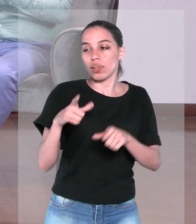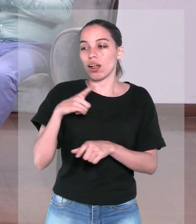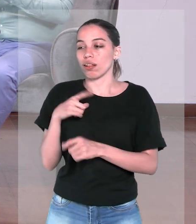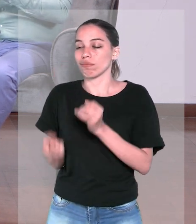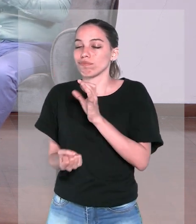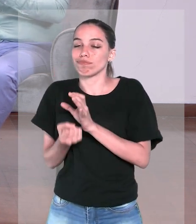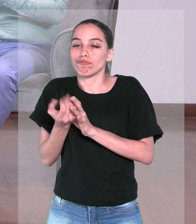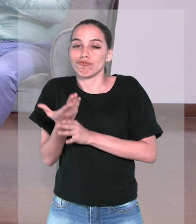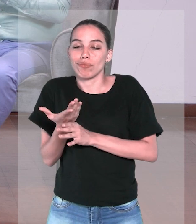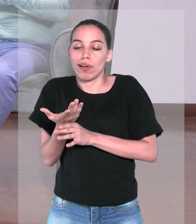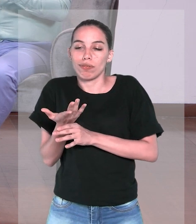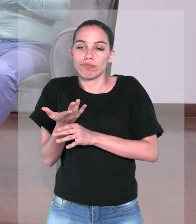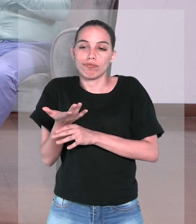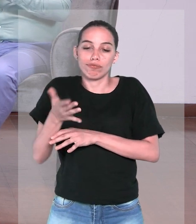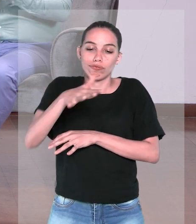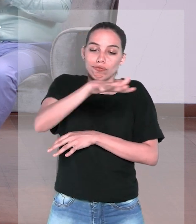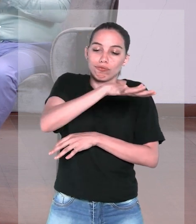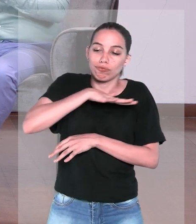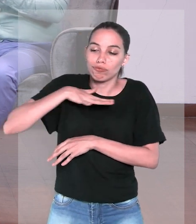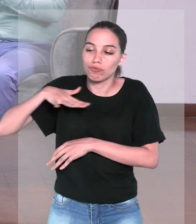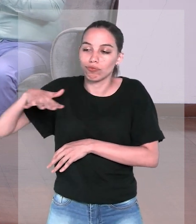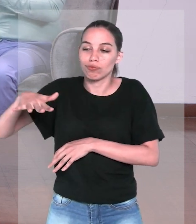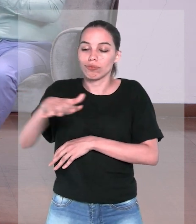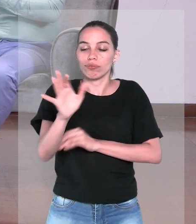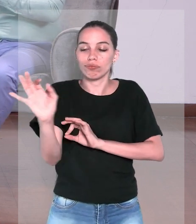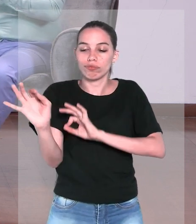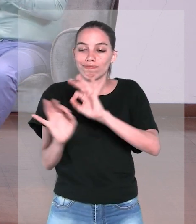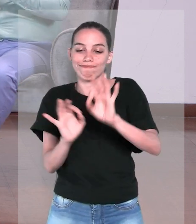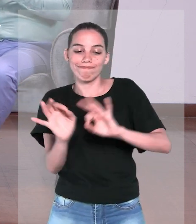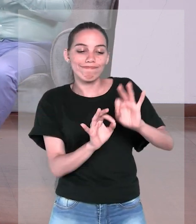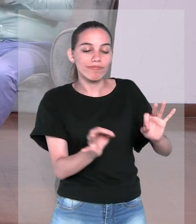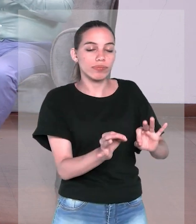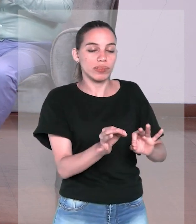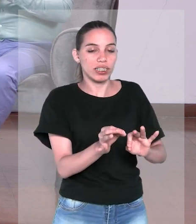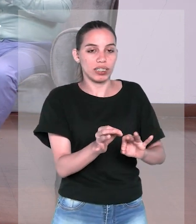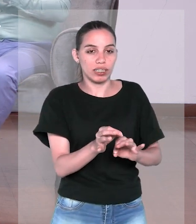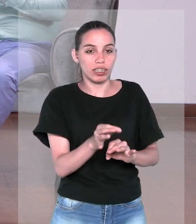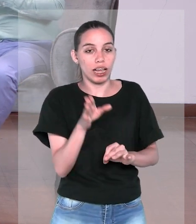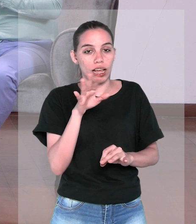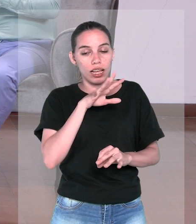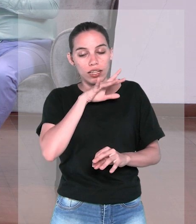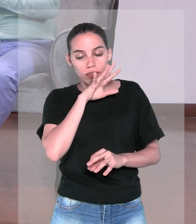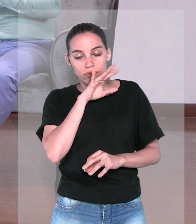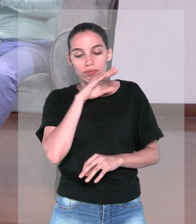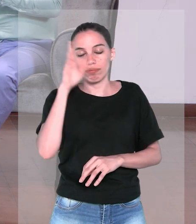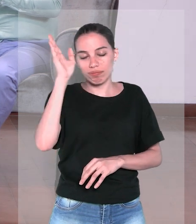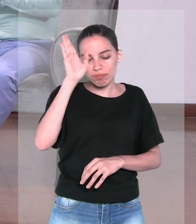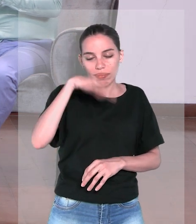isso, quer dizer, isso eu não vou escamotear, eu vou apresentar do mesmo jeito que eu apresento as questões das minhas emoções. Então, você